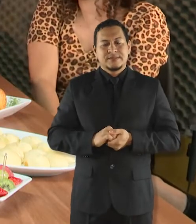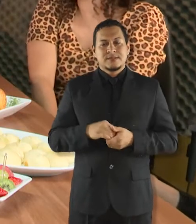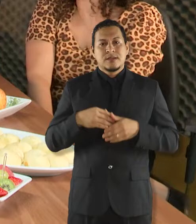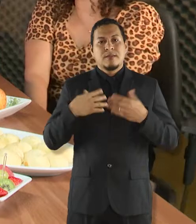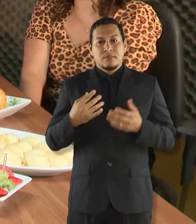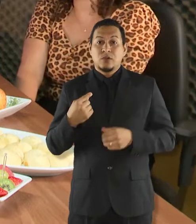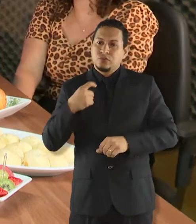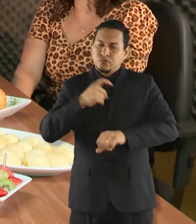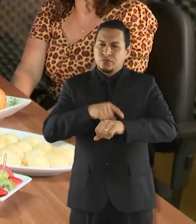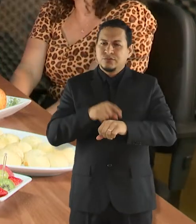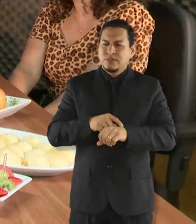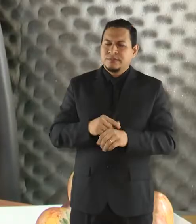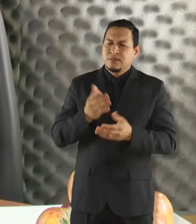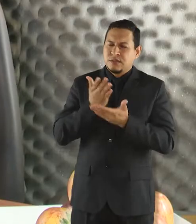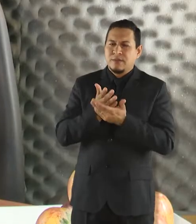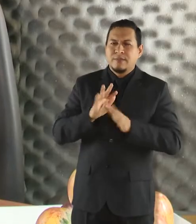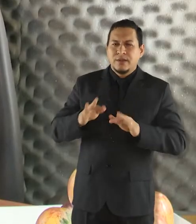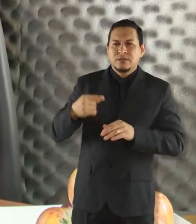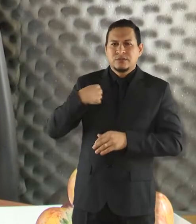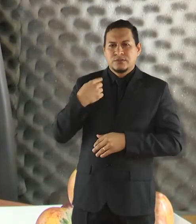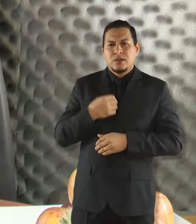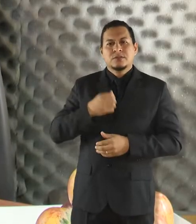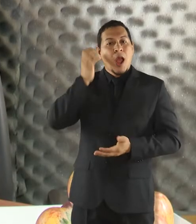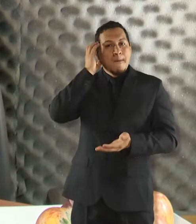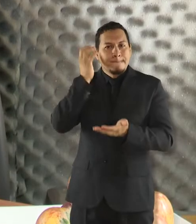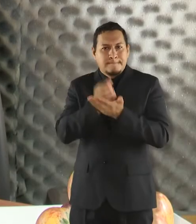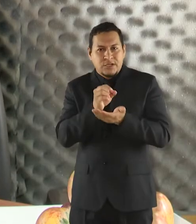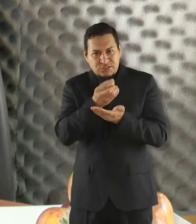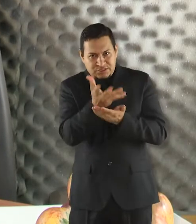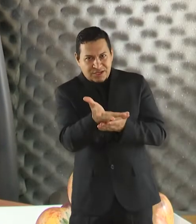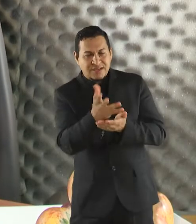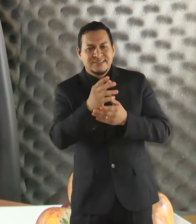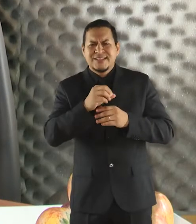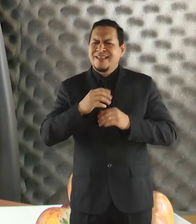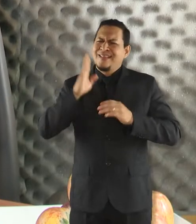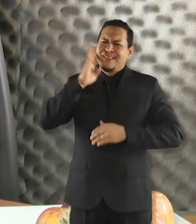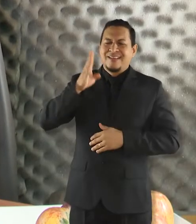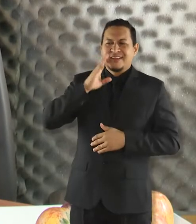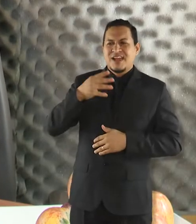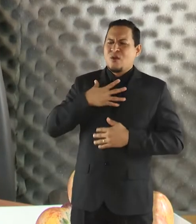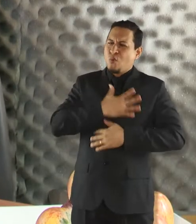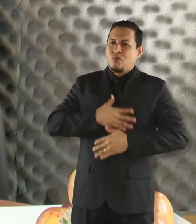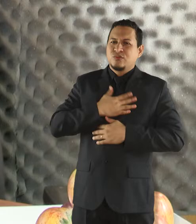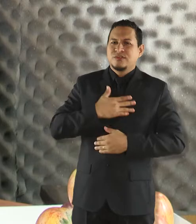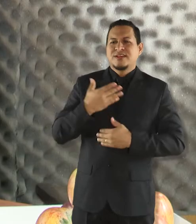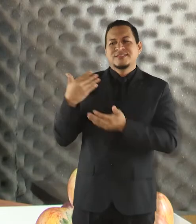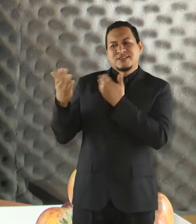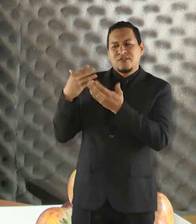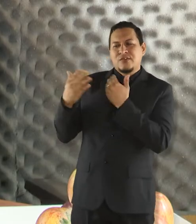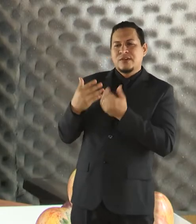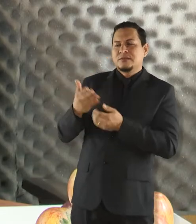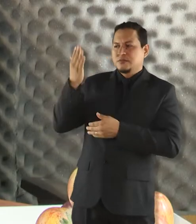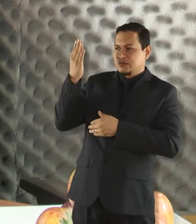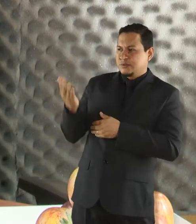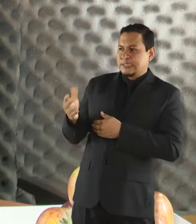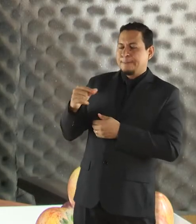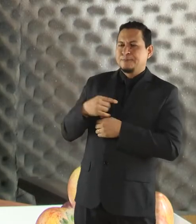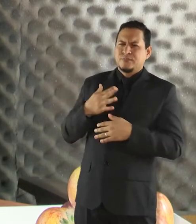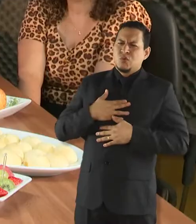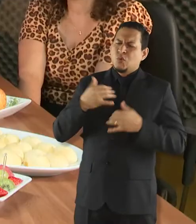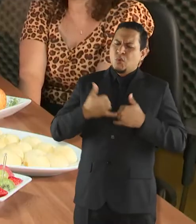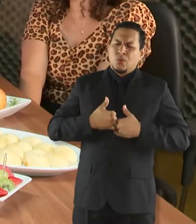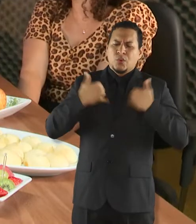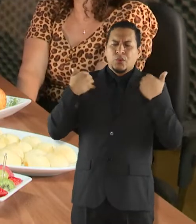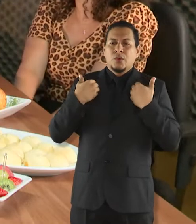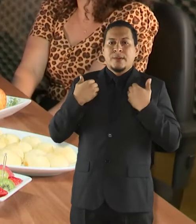Bom, Aurilene, nosso tempo está acabando, né? Nosso podcast está muito bacana, né? Adorei essa conversa com você, né, minha amiga? Um prazer